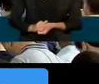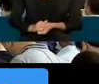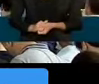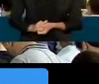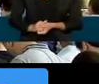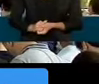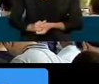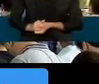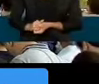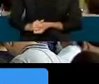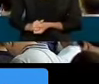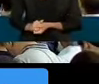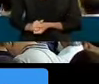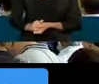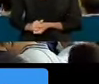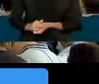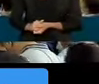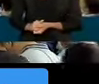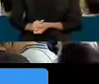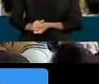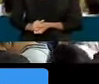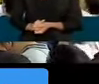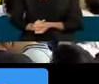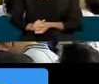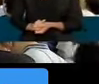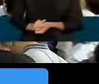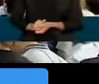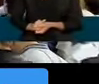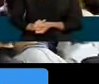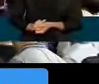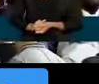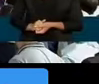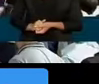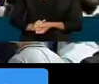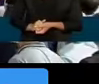Que é? Que é? Ah, que boa, rapaz. Vai conversando, rapaz.